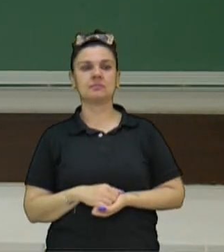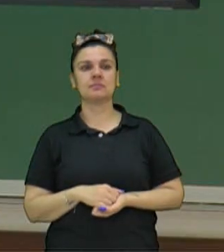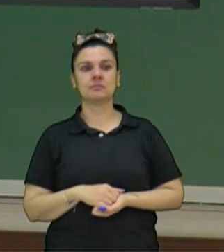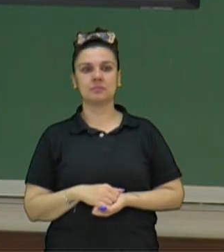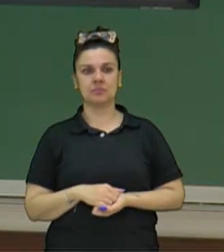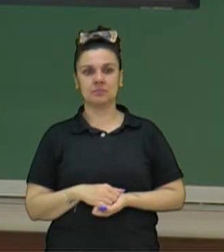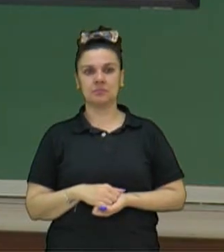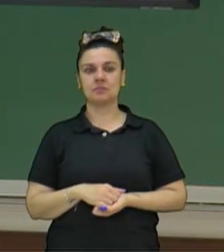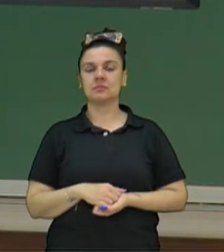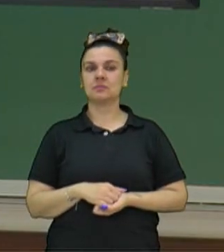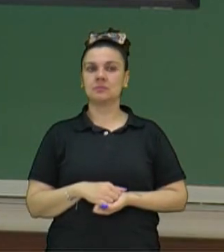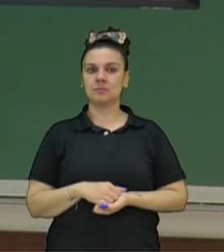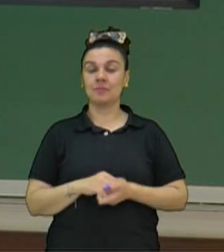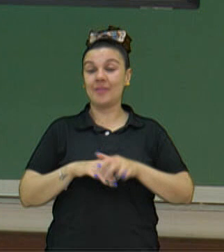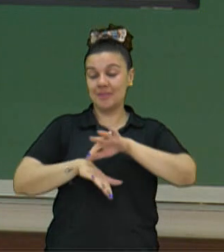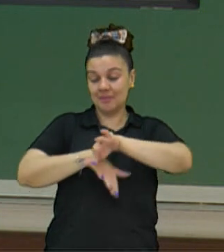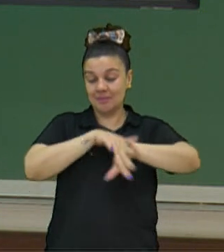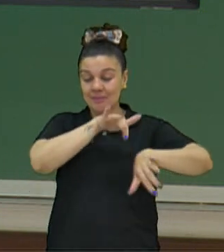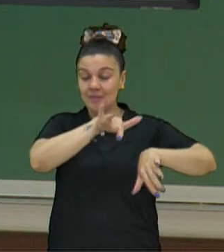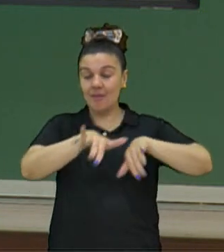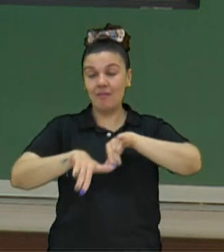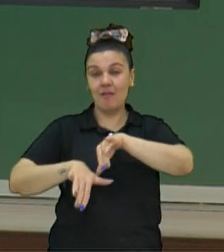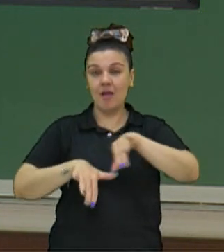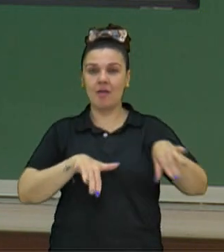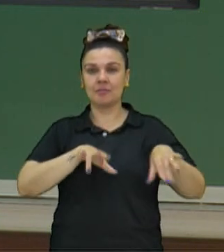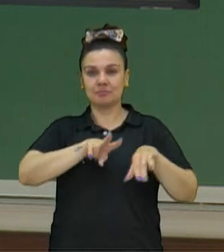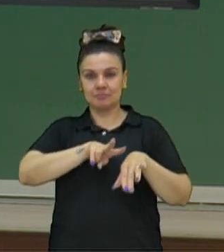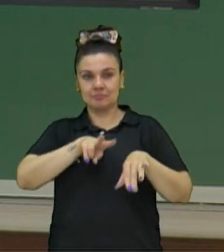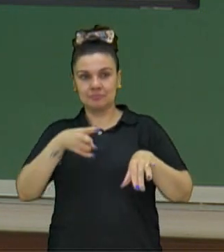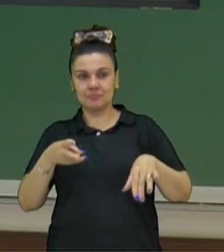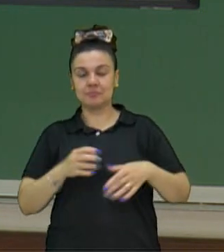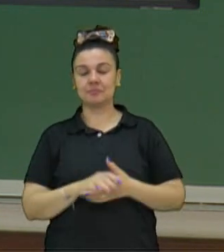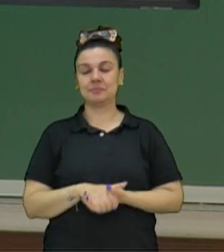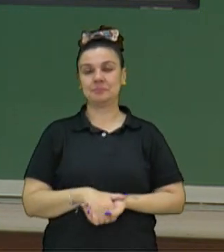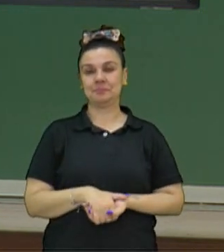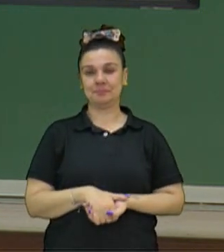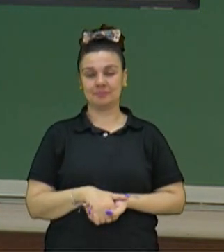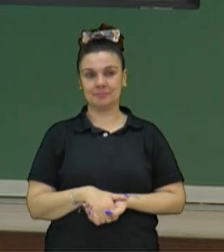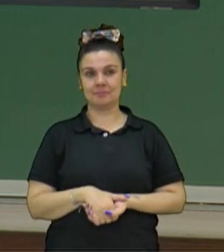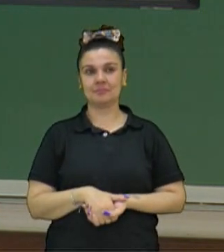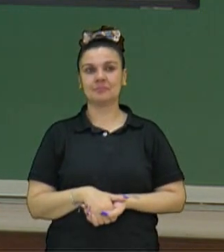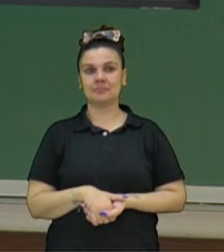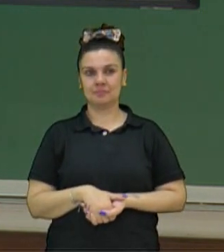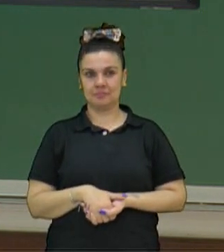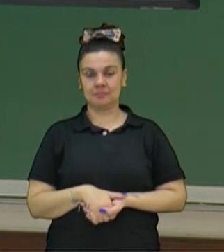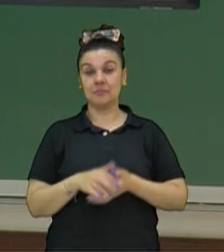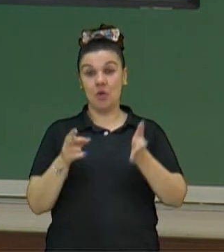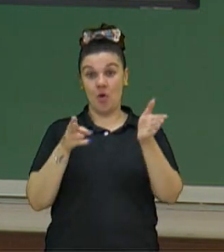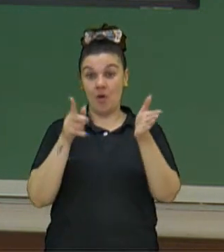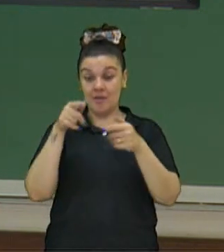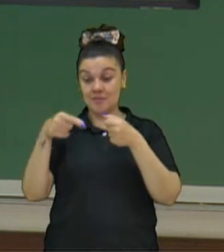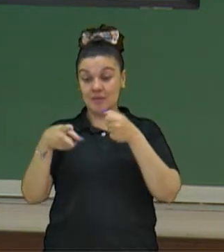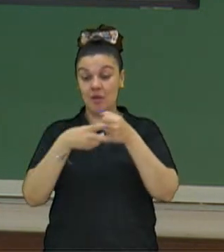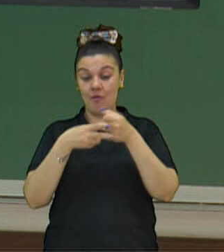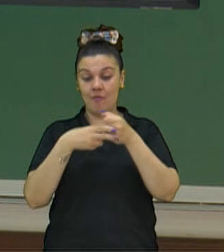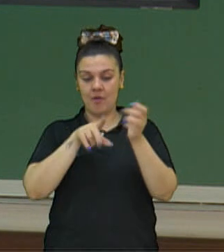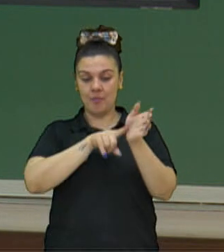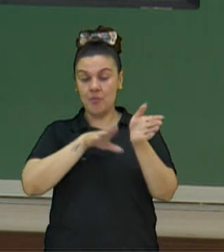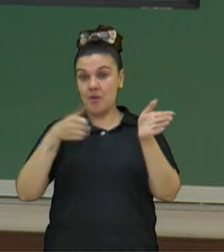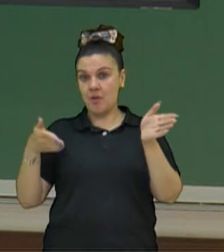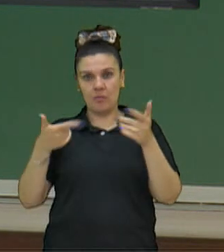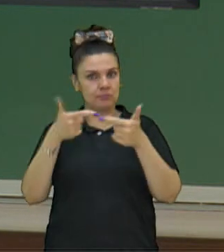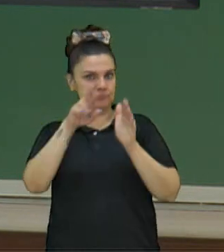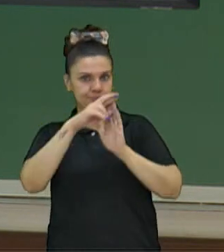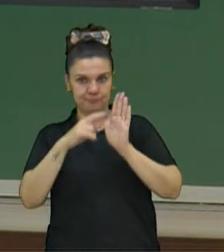presente, swam, ele nadou. Olha lá, troquei o I pelo A. Verbo irregular, não tem uma